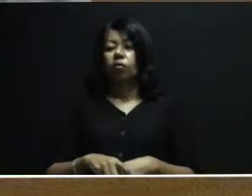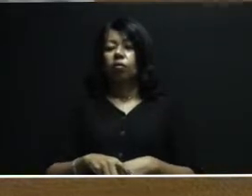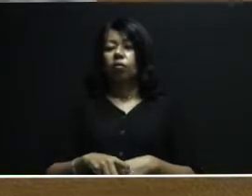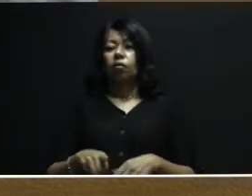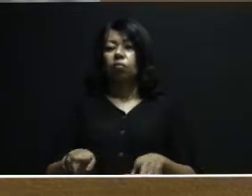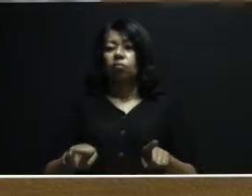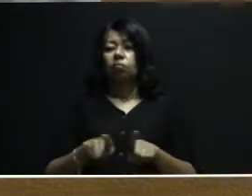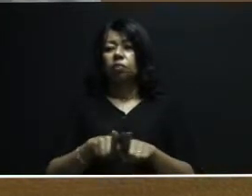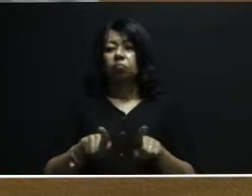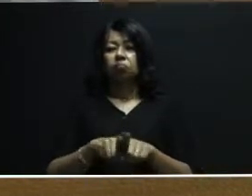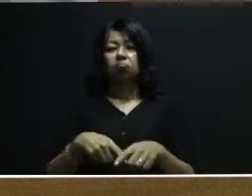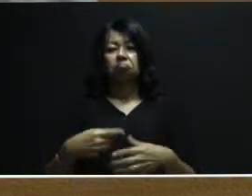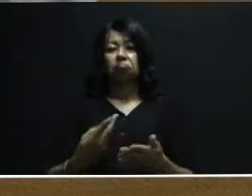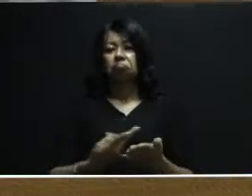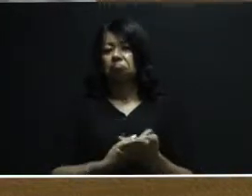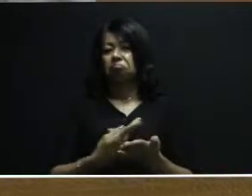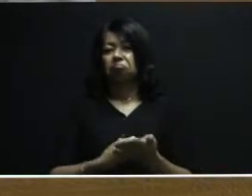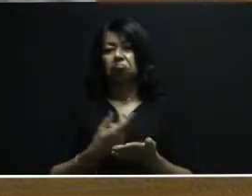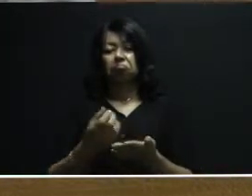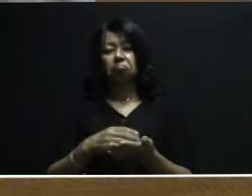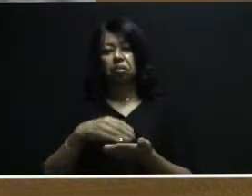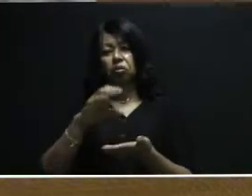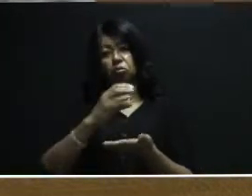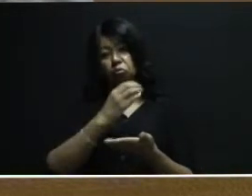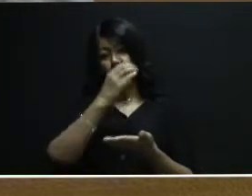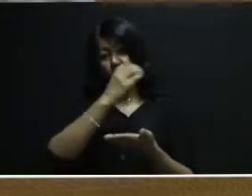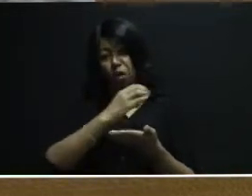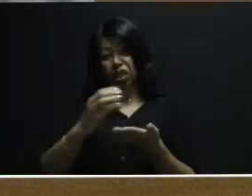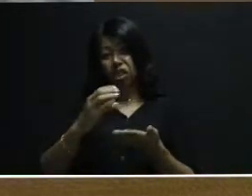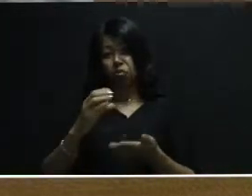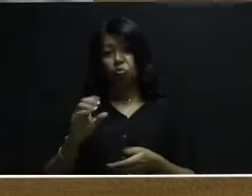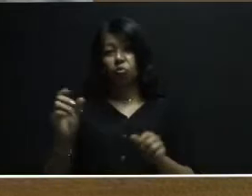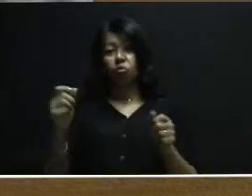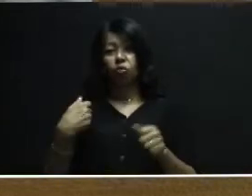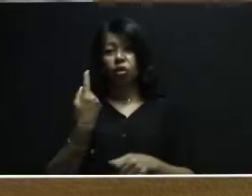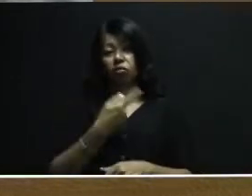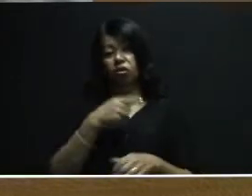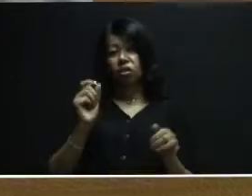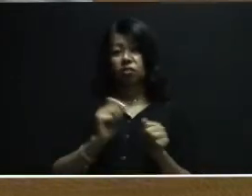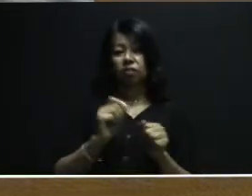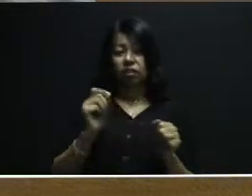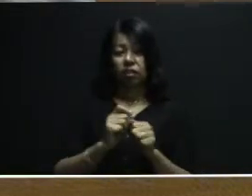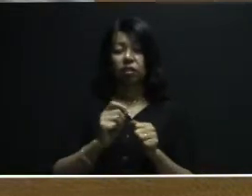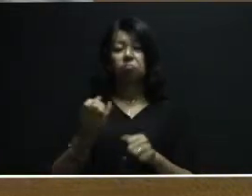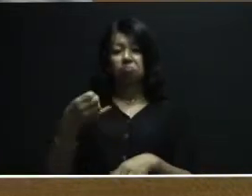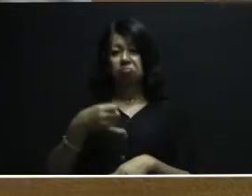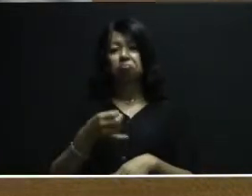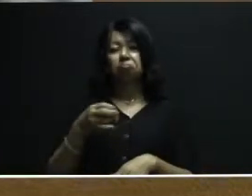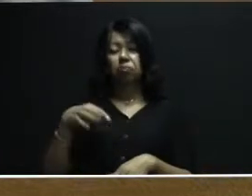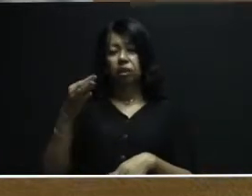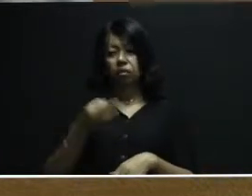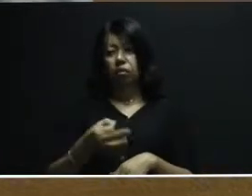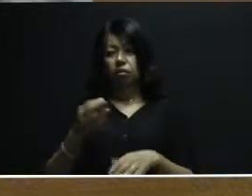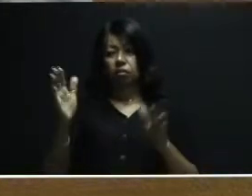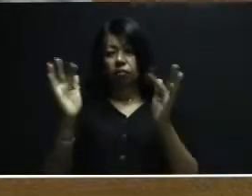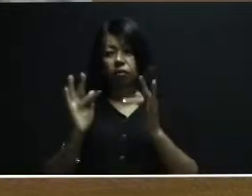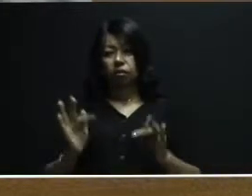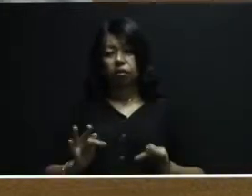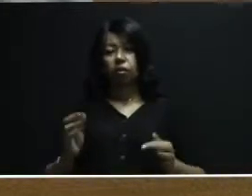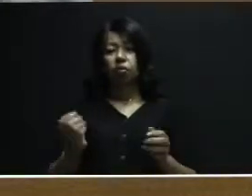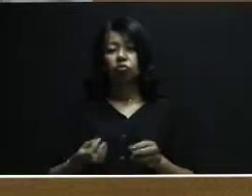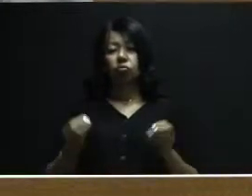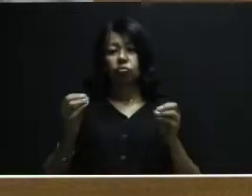minha, que eu não sou muito atido a currículo, e sim aquilo que nós fazemos. Né? Tive a felicidade de colocar o